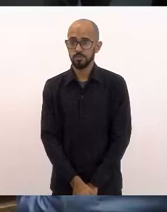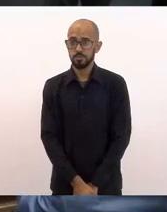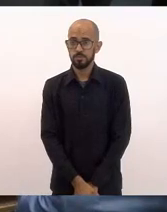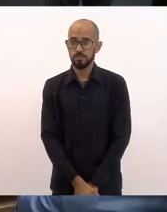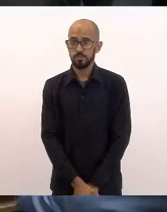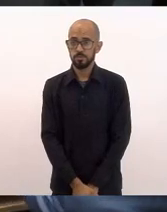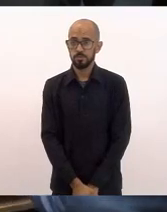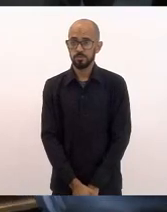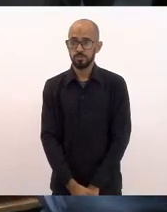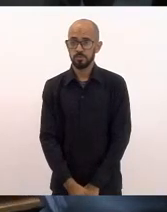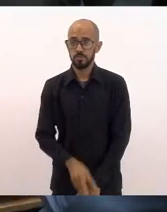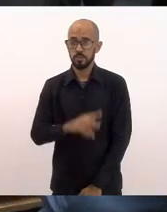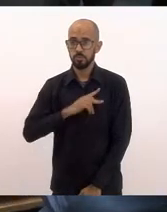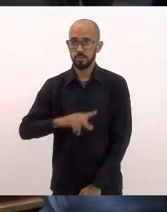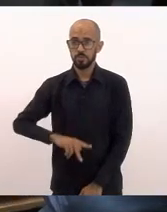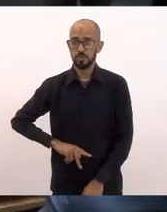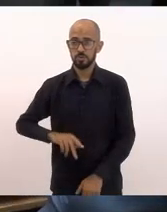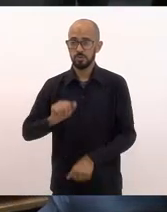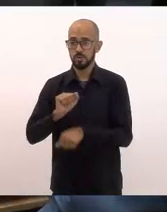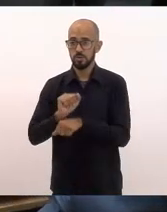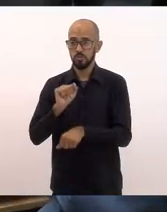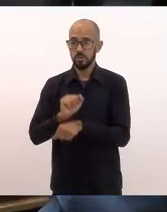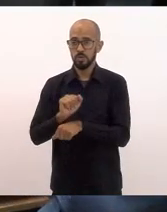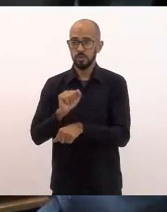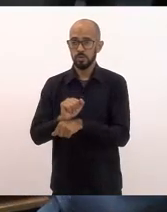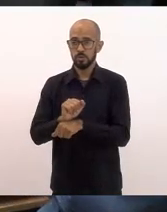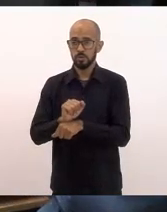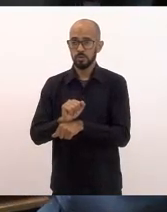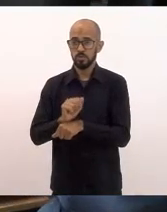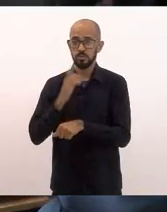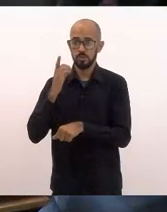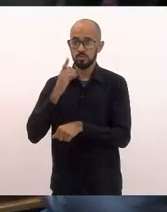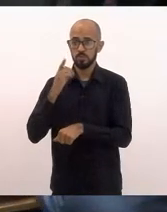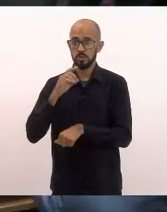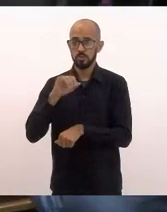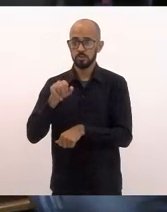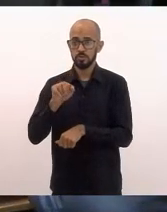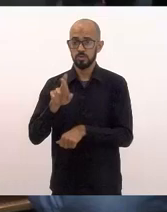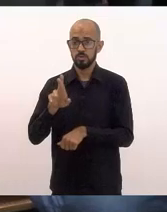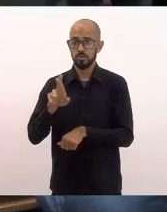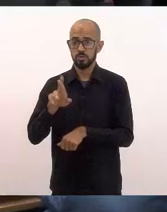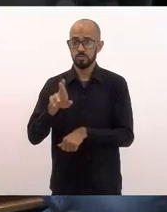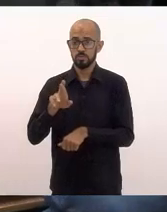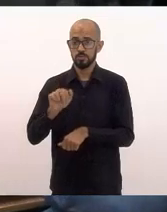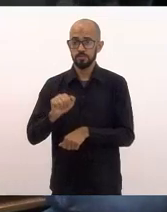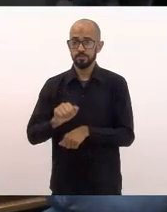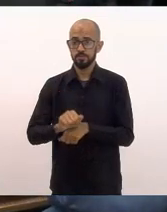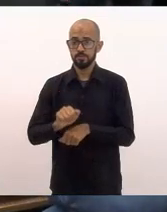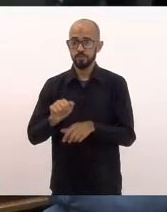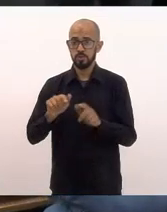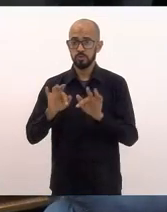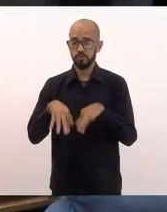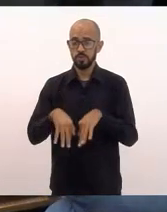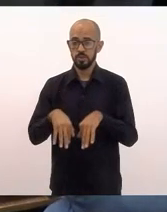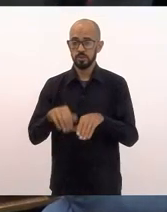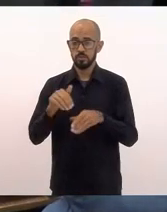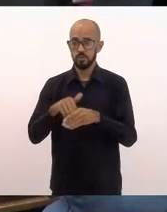A presidência está aguardando o deputado Jari para que a gente possa dar encerramento da votação.